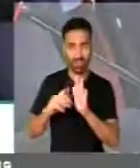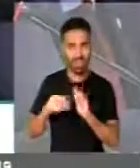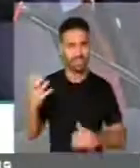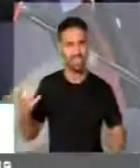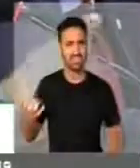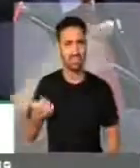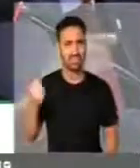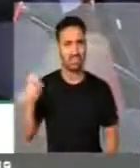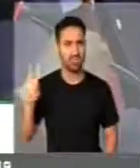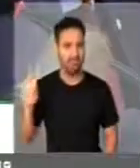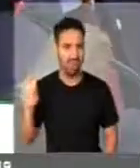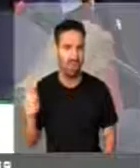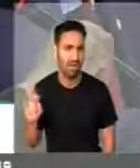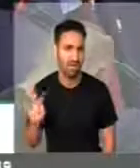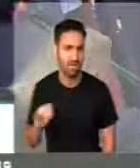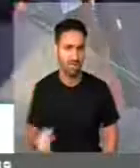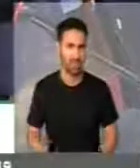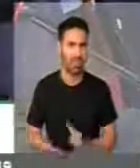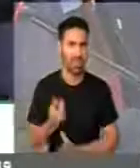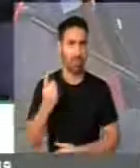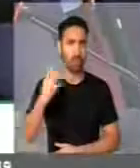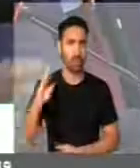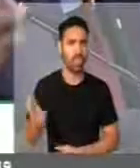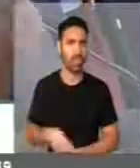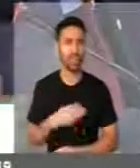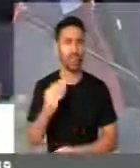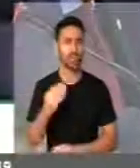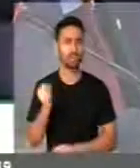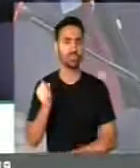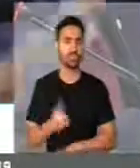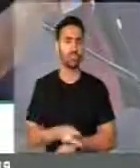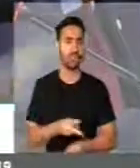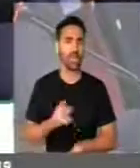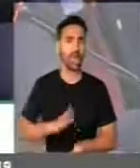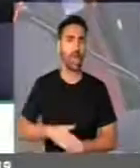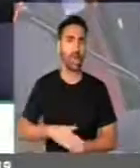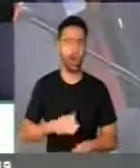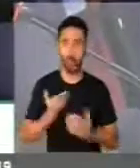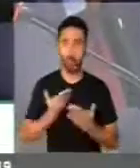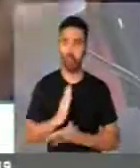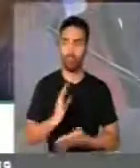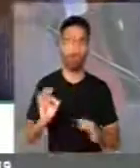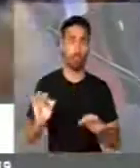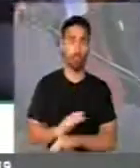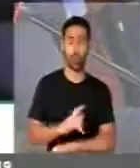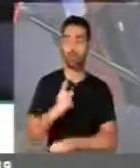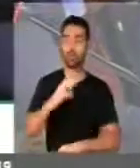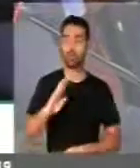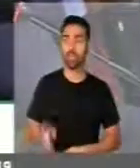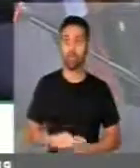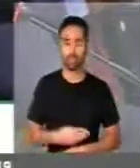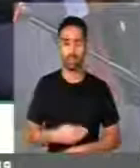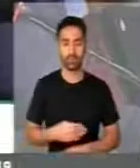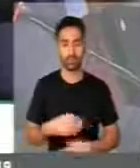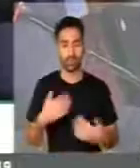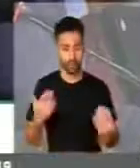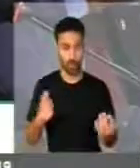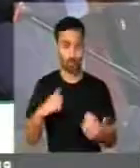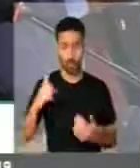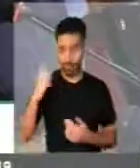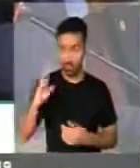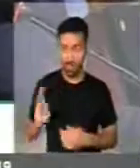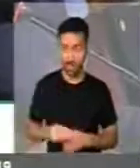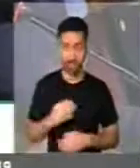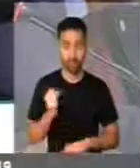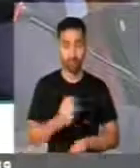salvadora e criará 1 milhão de empregos imediatamente. Logo que ela for promulgada, então, nós teremos 1 milhão de